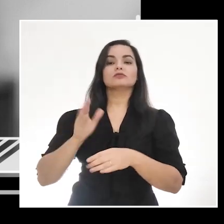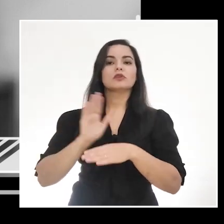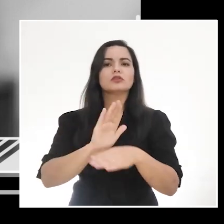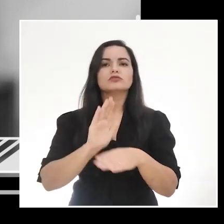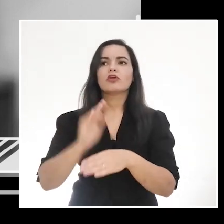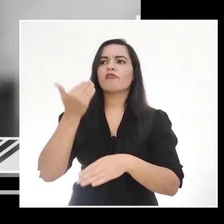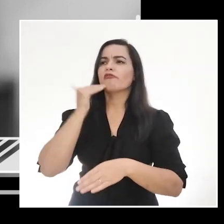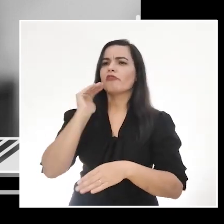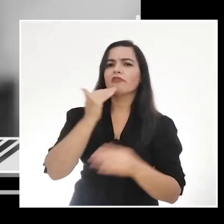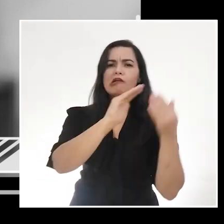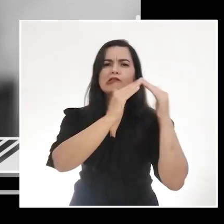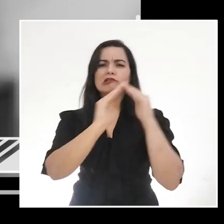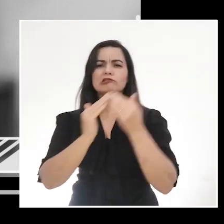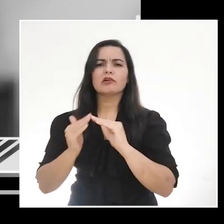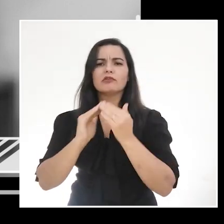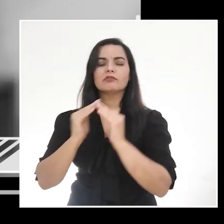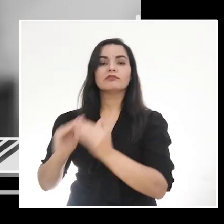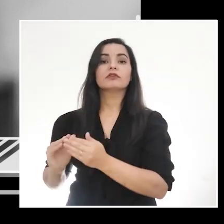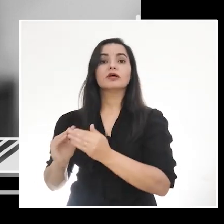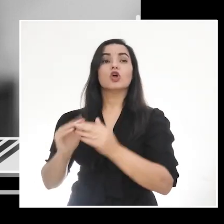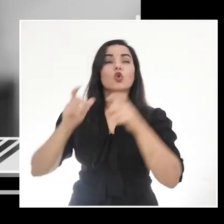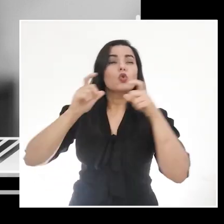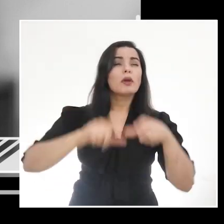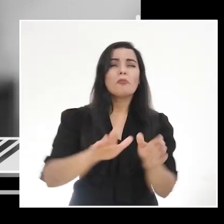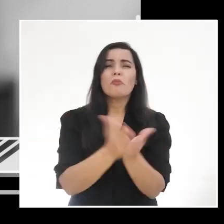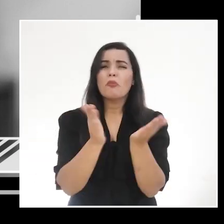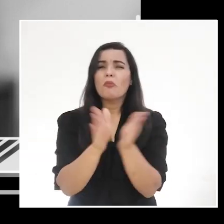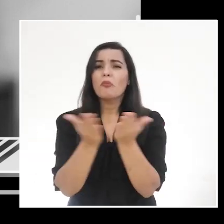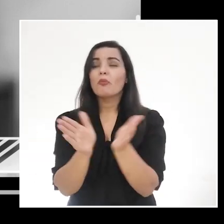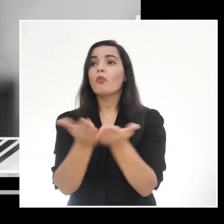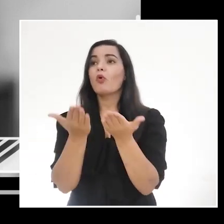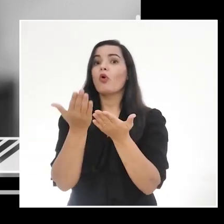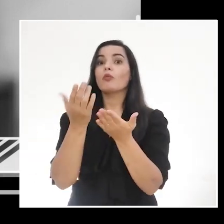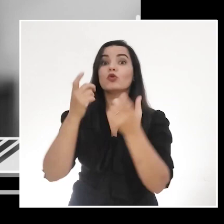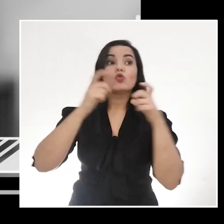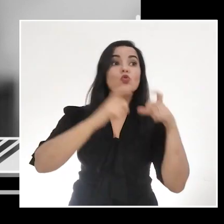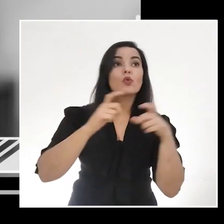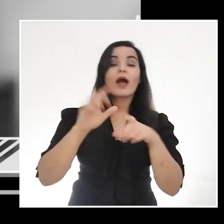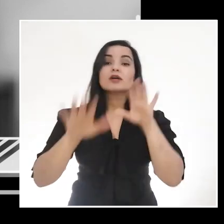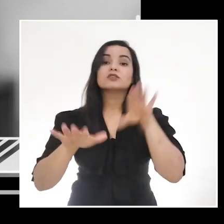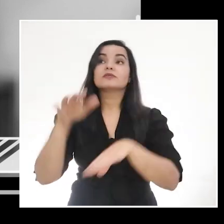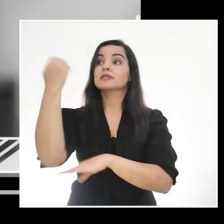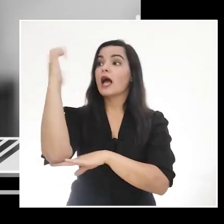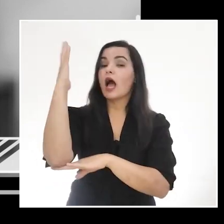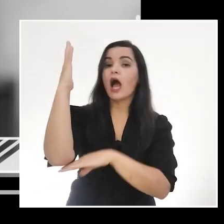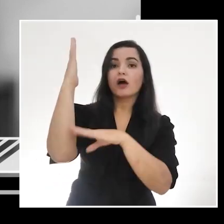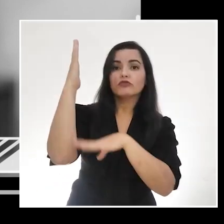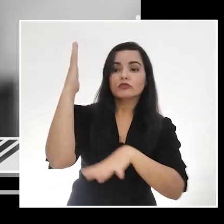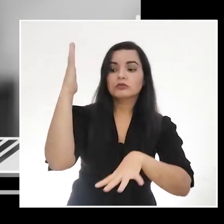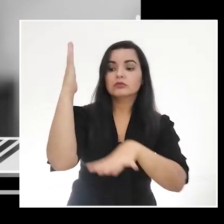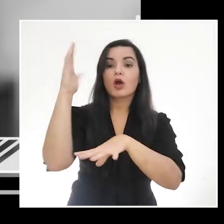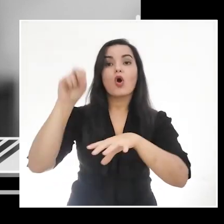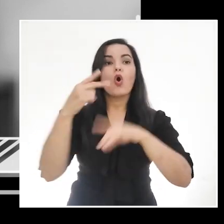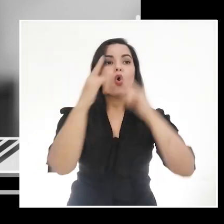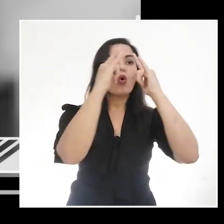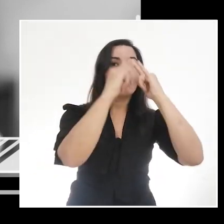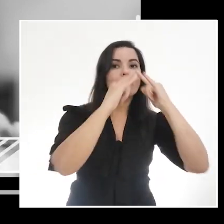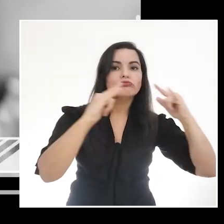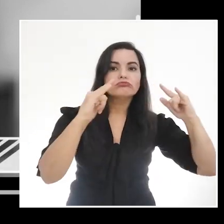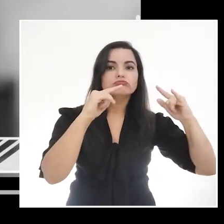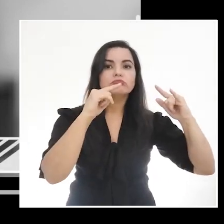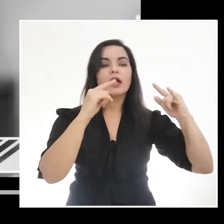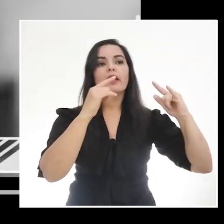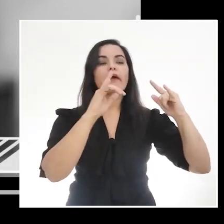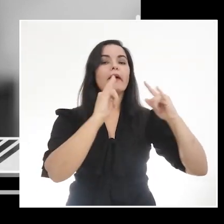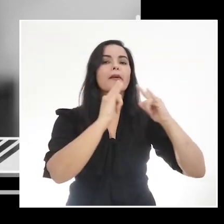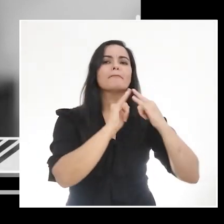ministério através de ações em favelas, invasões, lugares muito pobres, onde naqueles lugares, debaixo